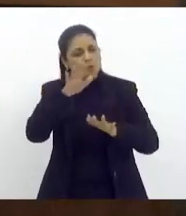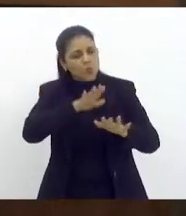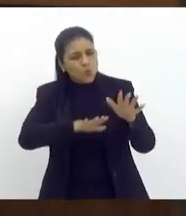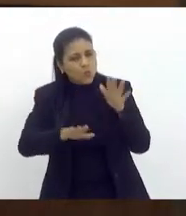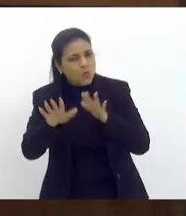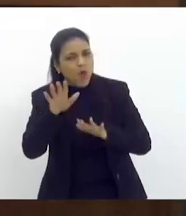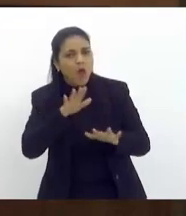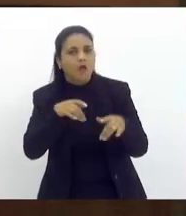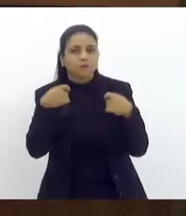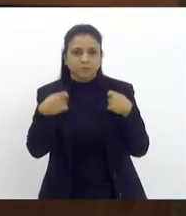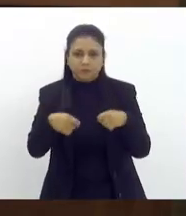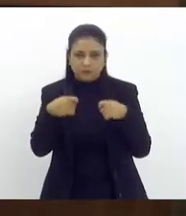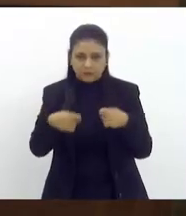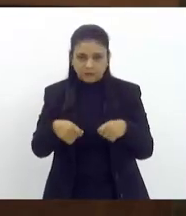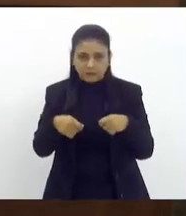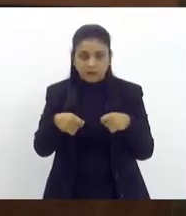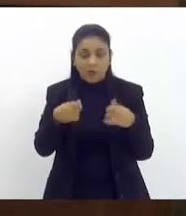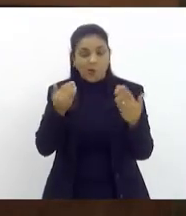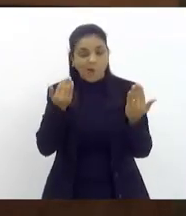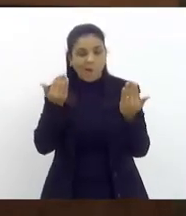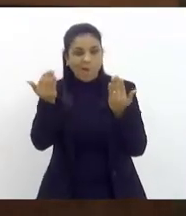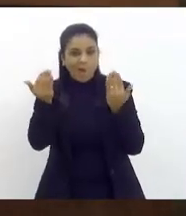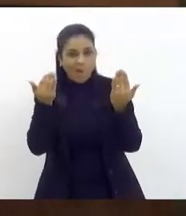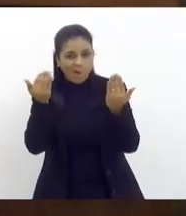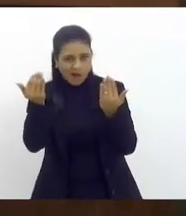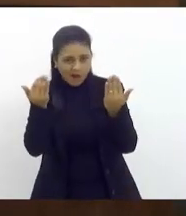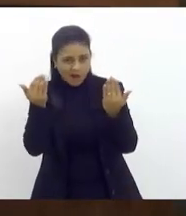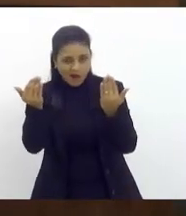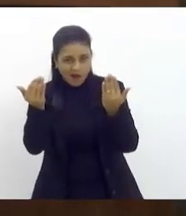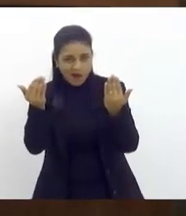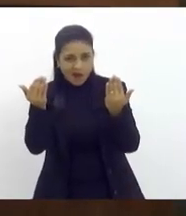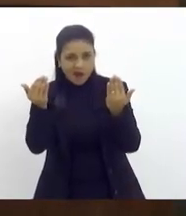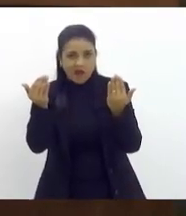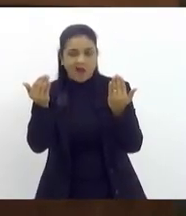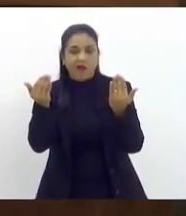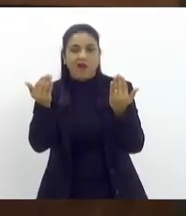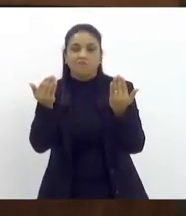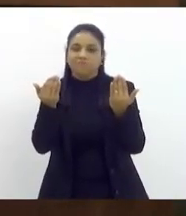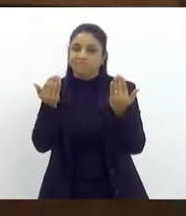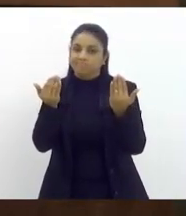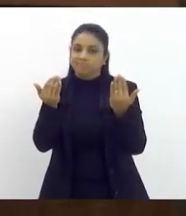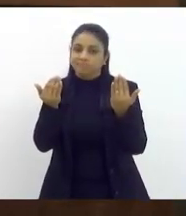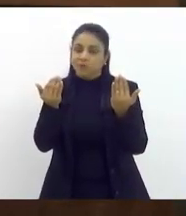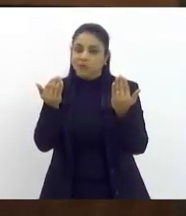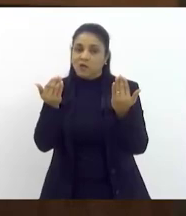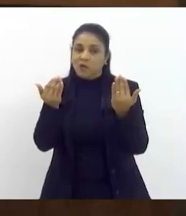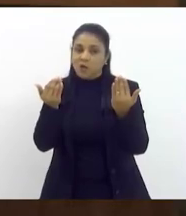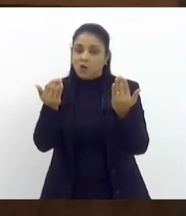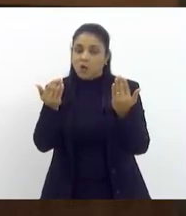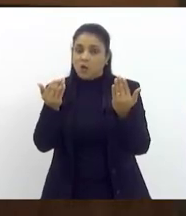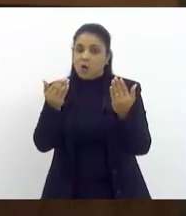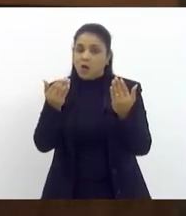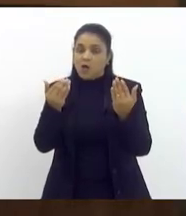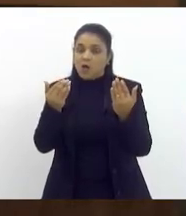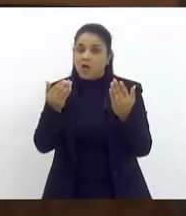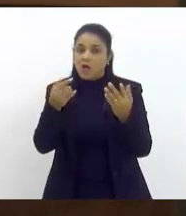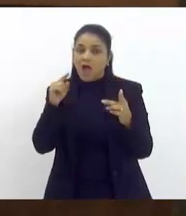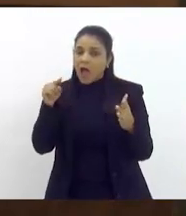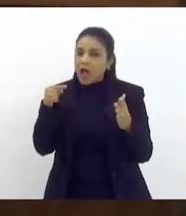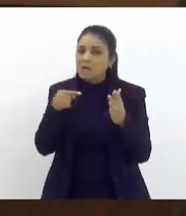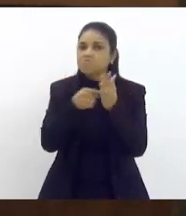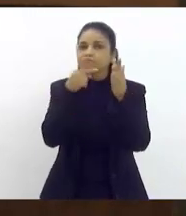para que a gente não compare um ato que tentou ir diretamente ao no coração da nossa democracia